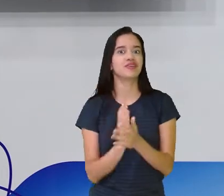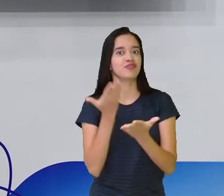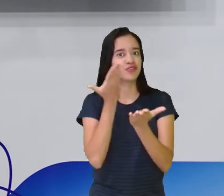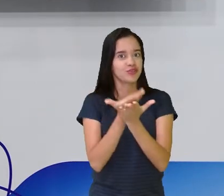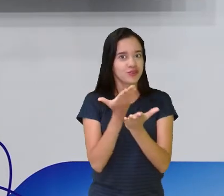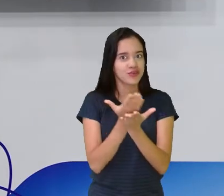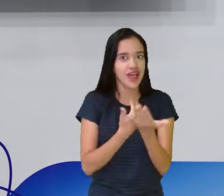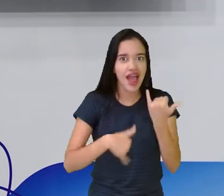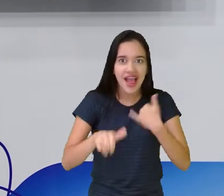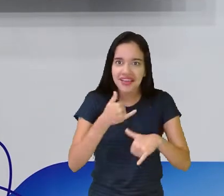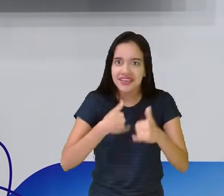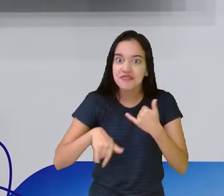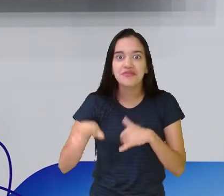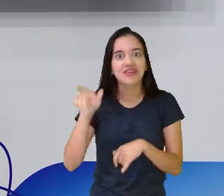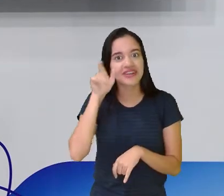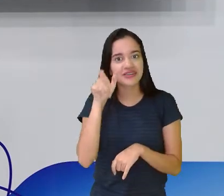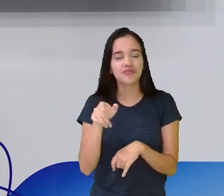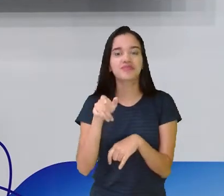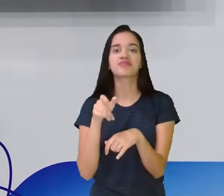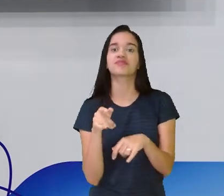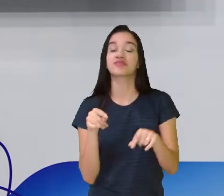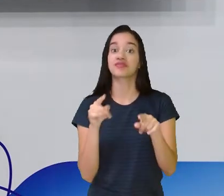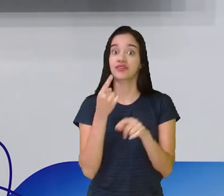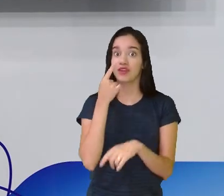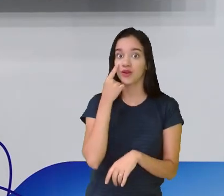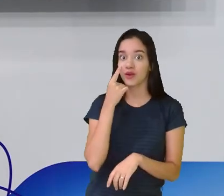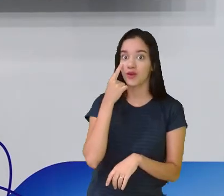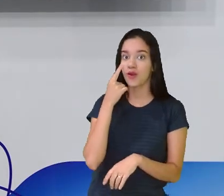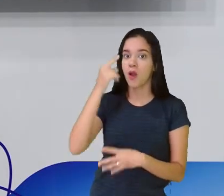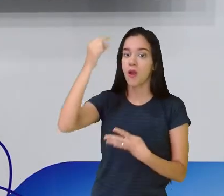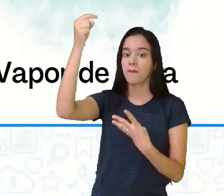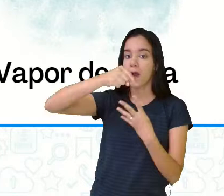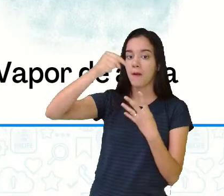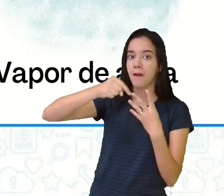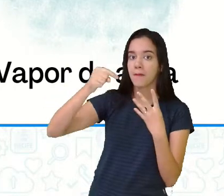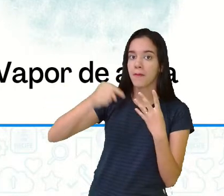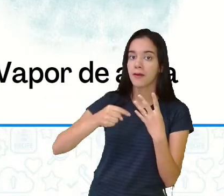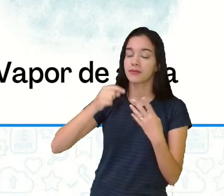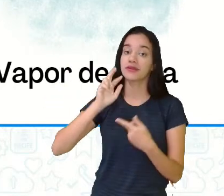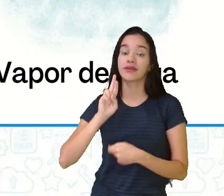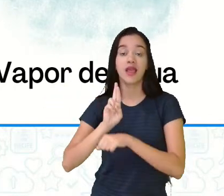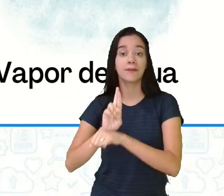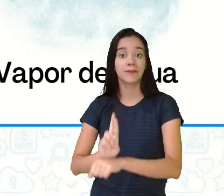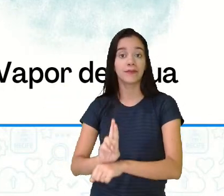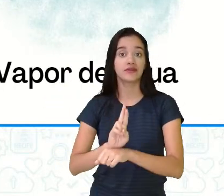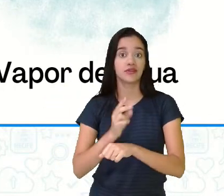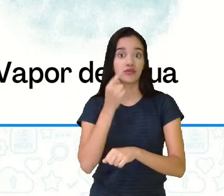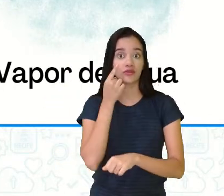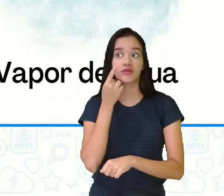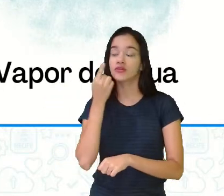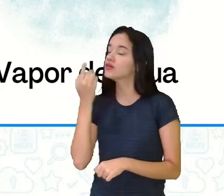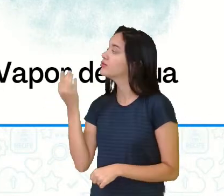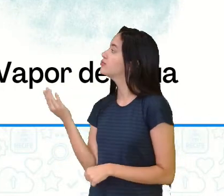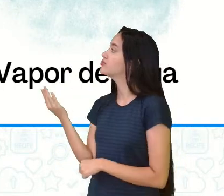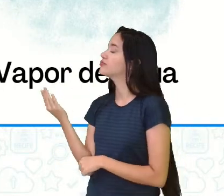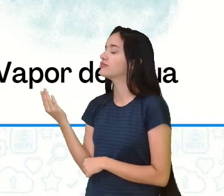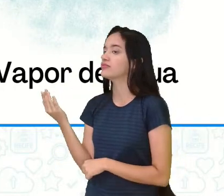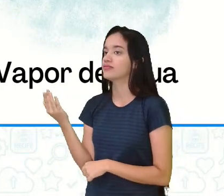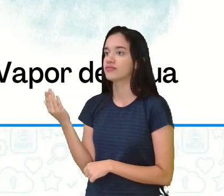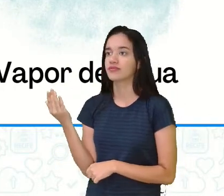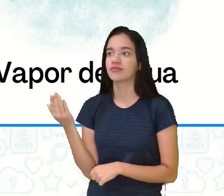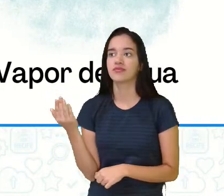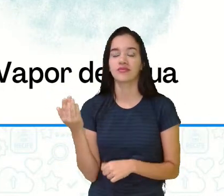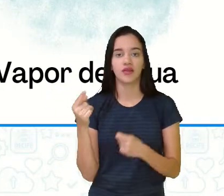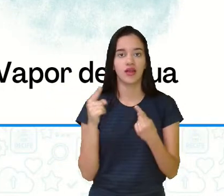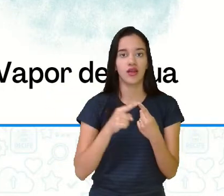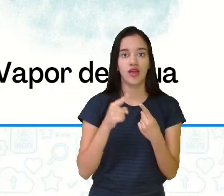química também hoje, olha que interessante. Esses componentes químicos que são representados dessa seguinte forma aqui, ó. O